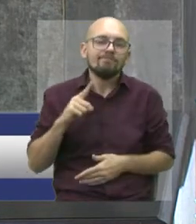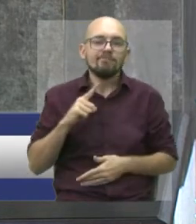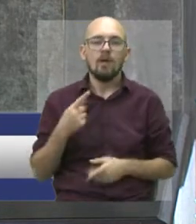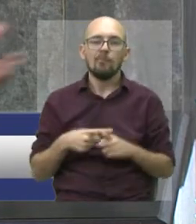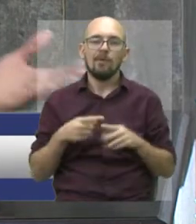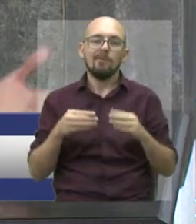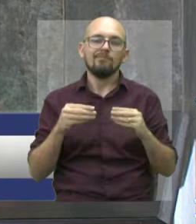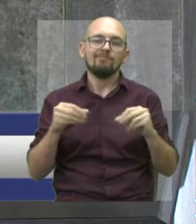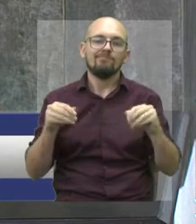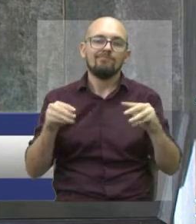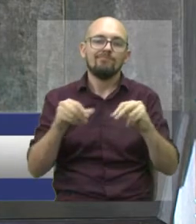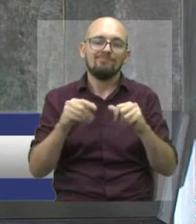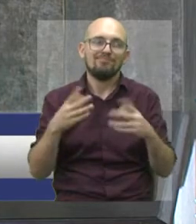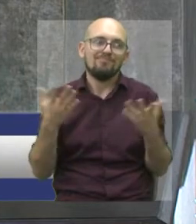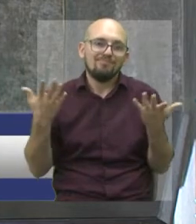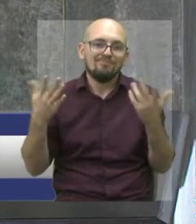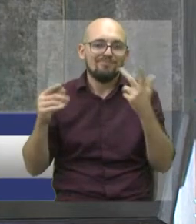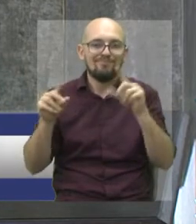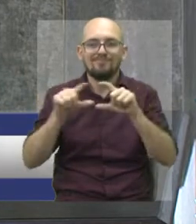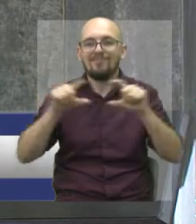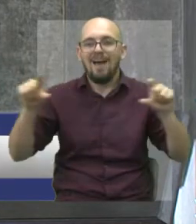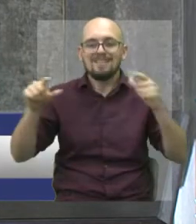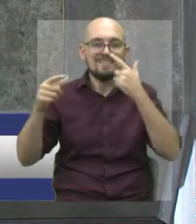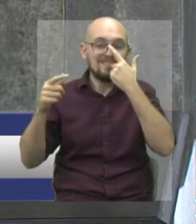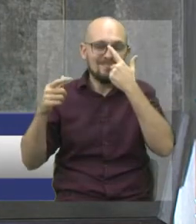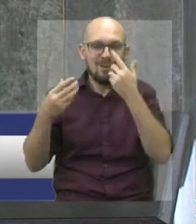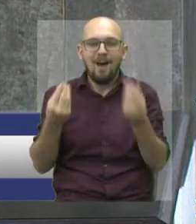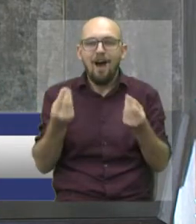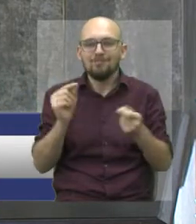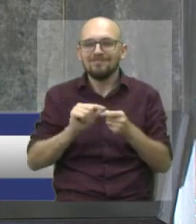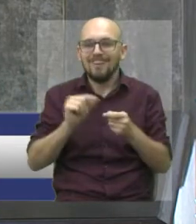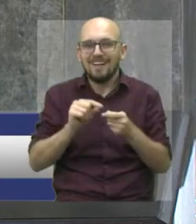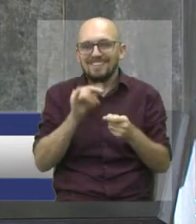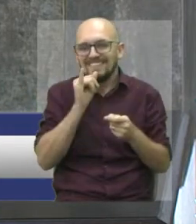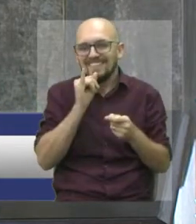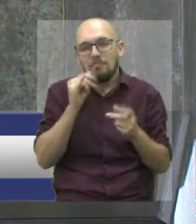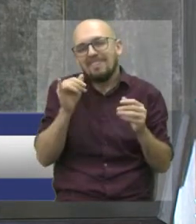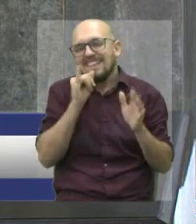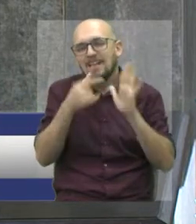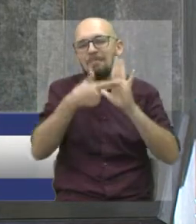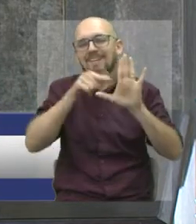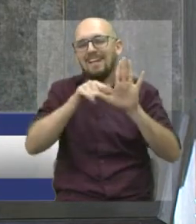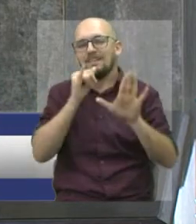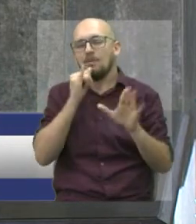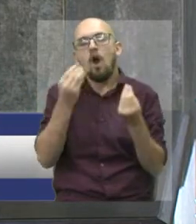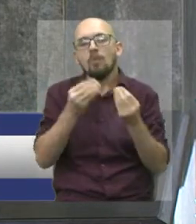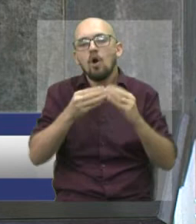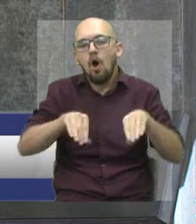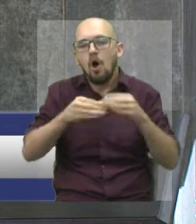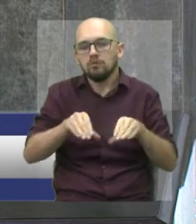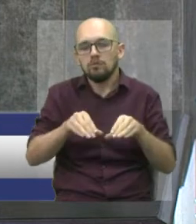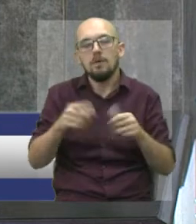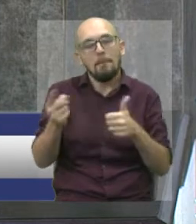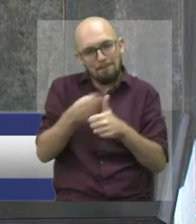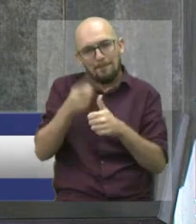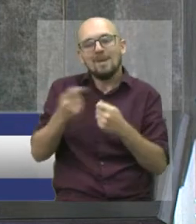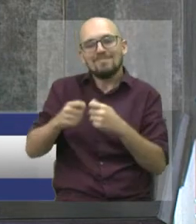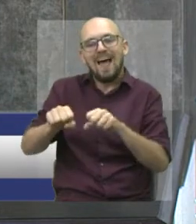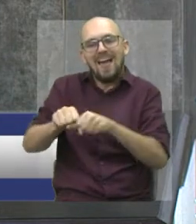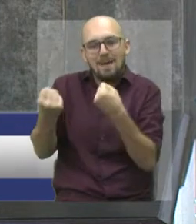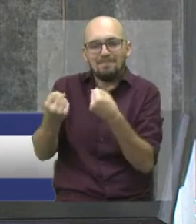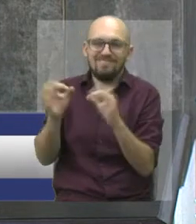vamos usar aqui o provérbio, não se faz um omelete sem quebrar os ovos. Eu queria até, para ilustrar minha fala também, que a